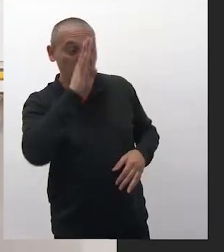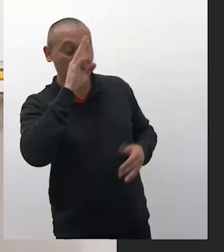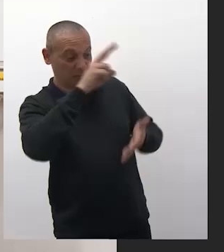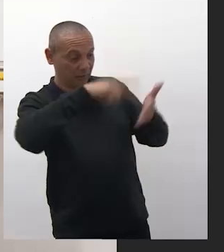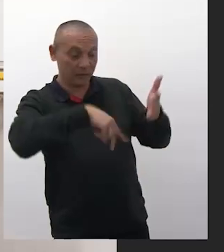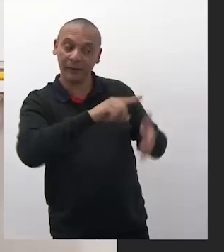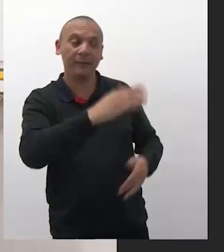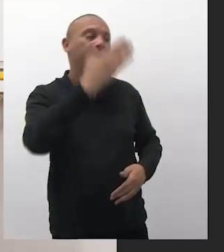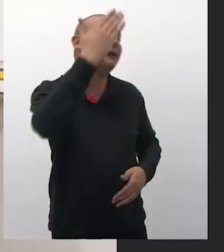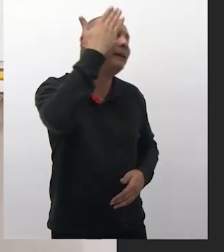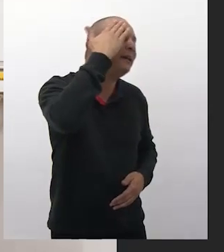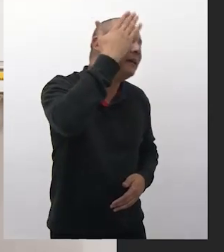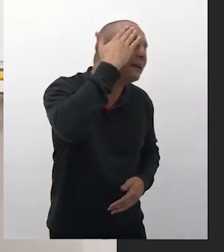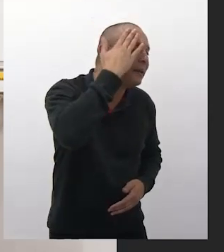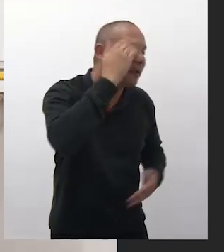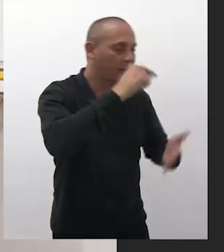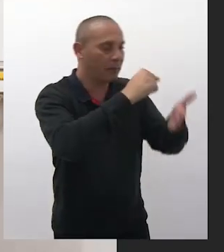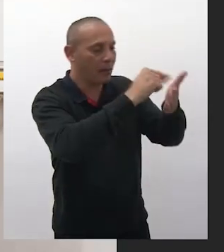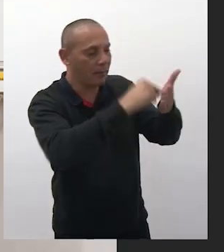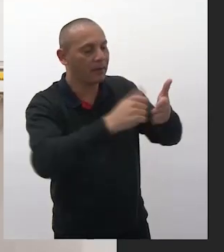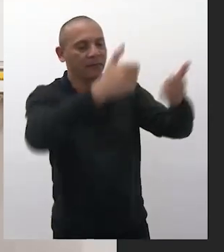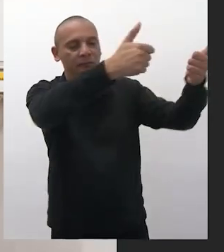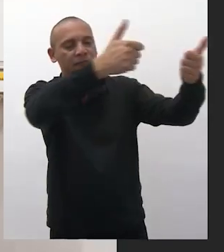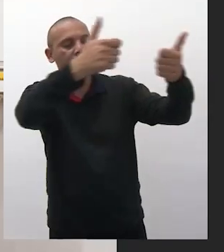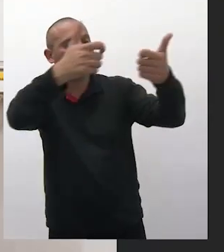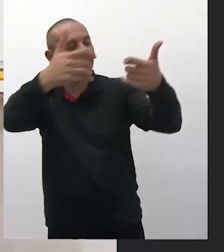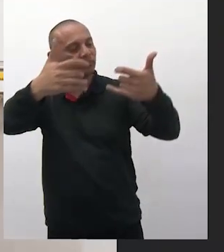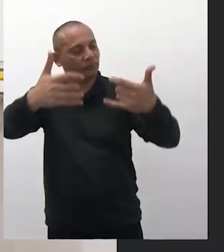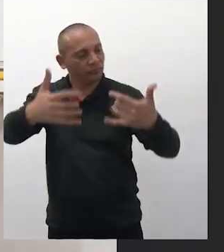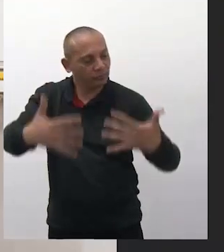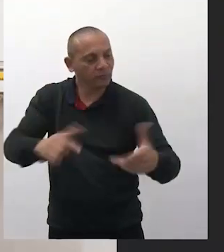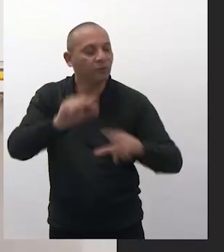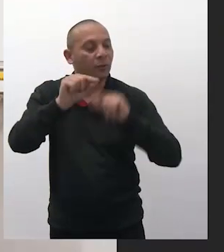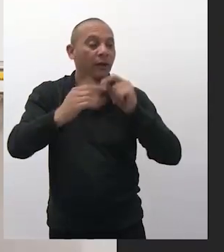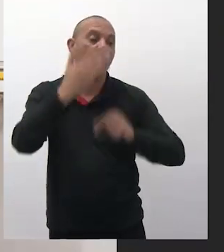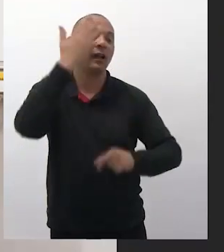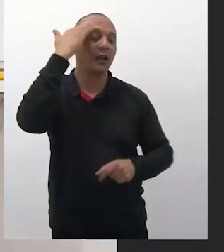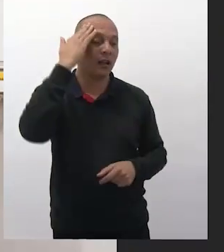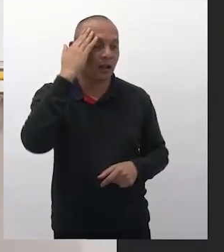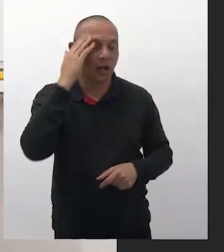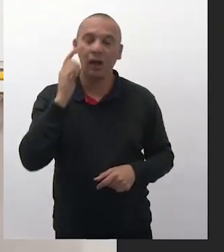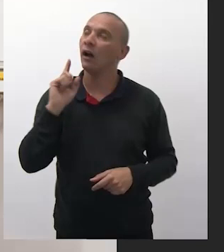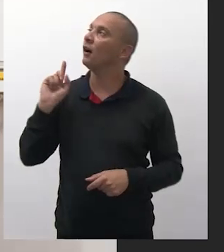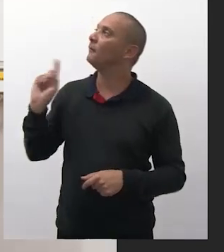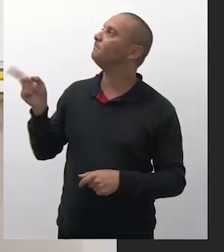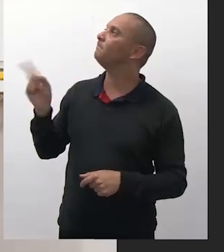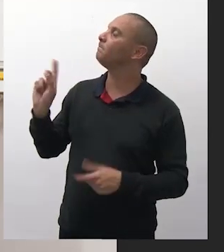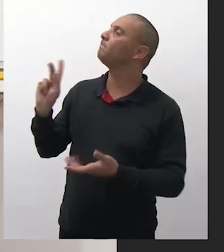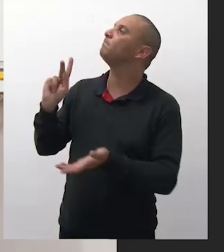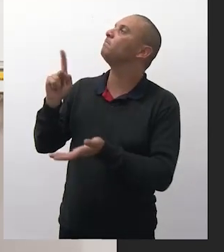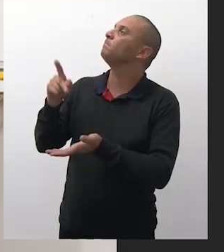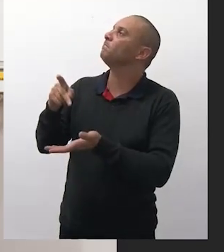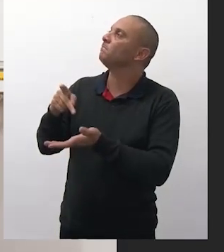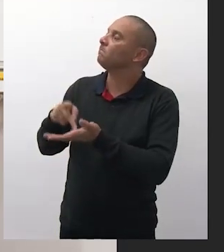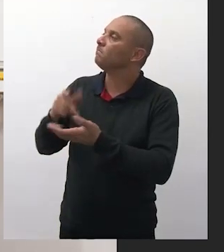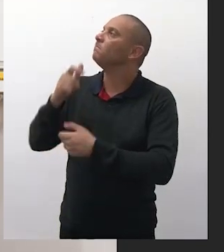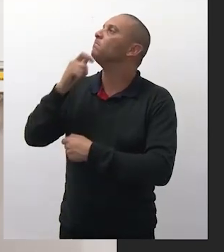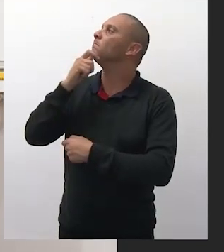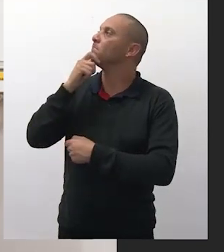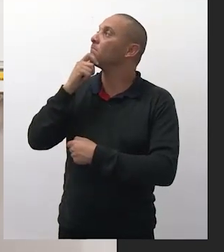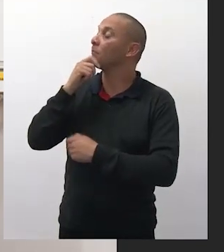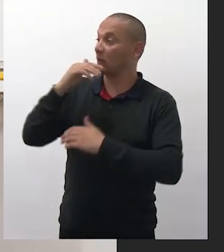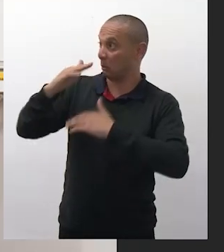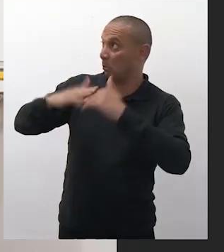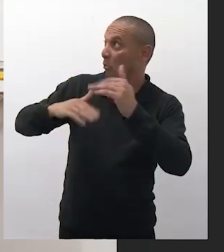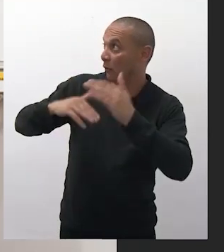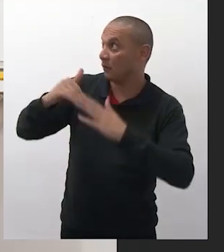entender e ainda repassar aquilo, explicando que você... Aí ele realmente falou, realmente, professora, não existe profissão que